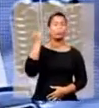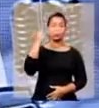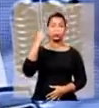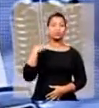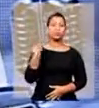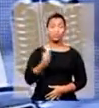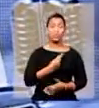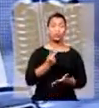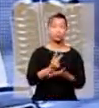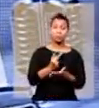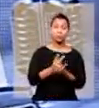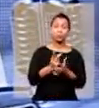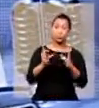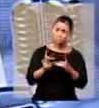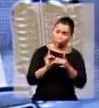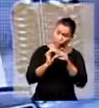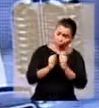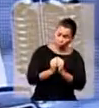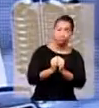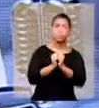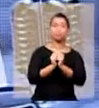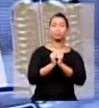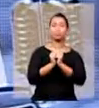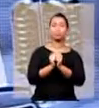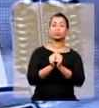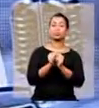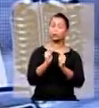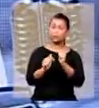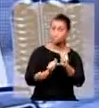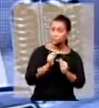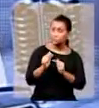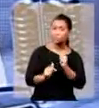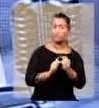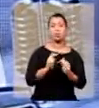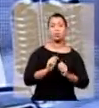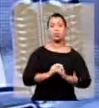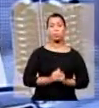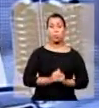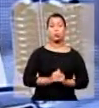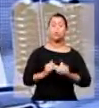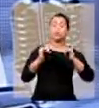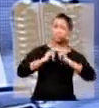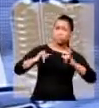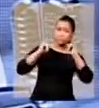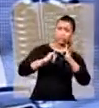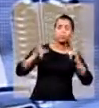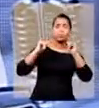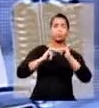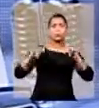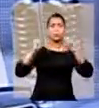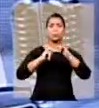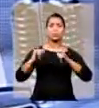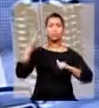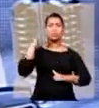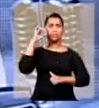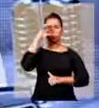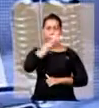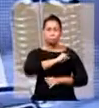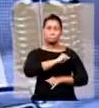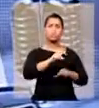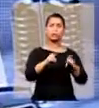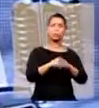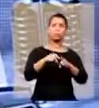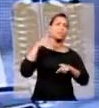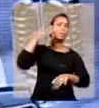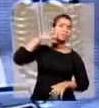trabalho, nessas campanhas de conscientização, nessas palestras, né, para que esse tema, para que